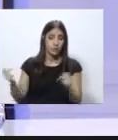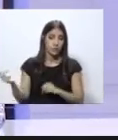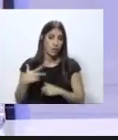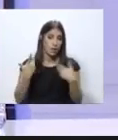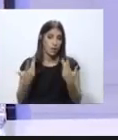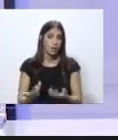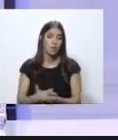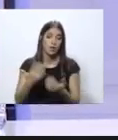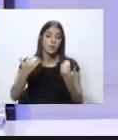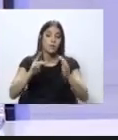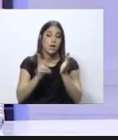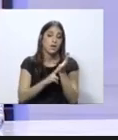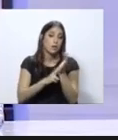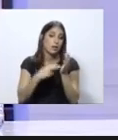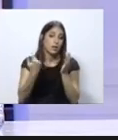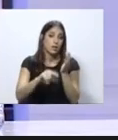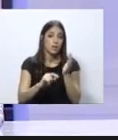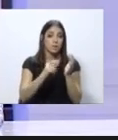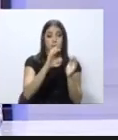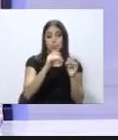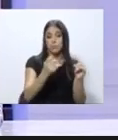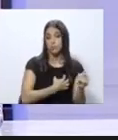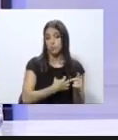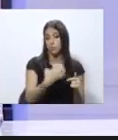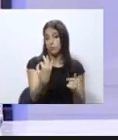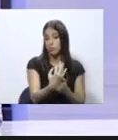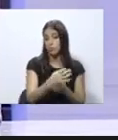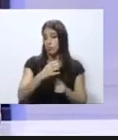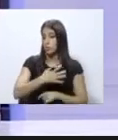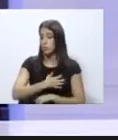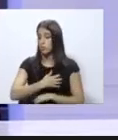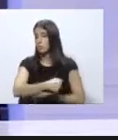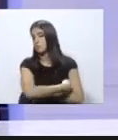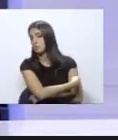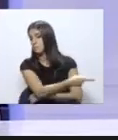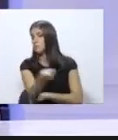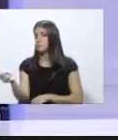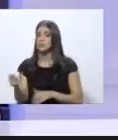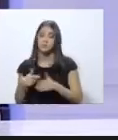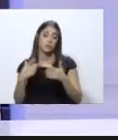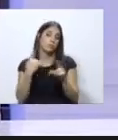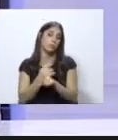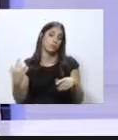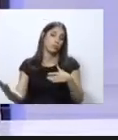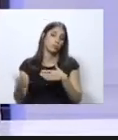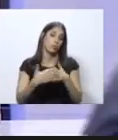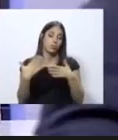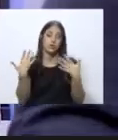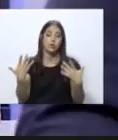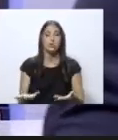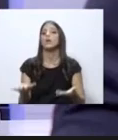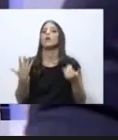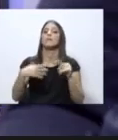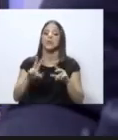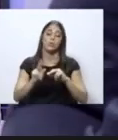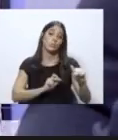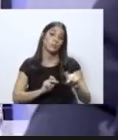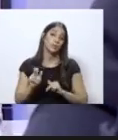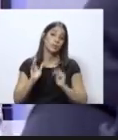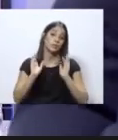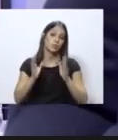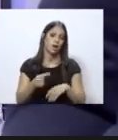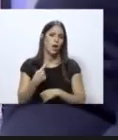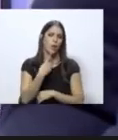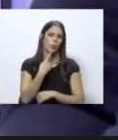que chegam agora, mas isto é verdade para o Futebol Clube Porto, é verdade para toda a gente, portanto o mercado fechou agora, a competição